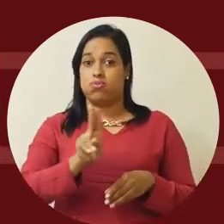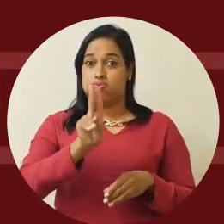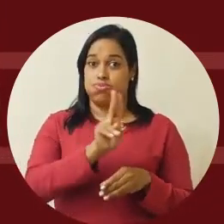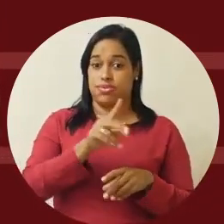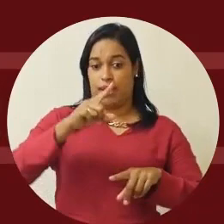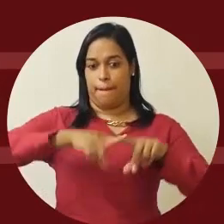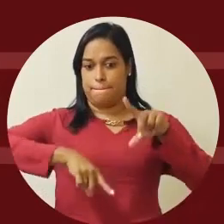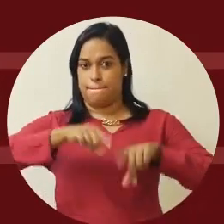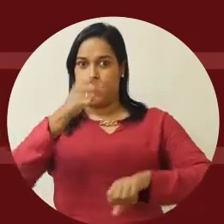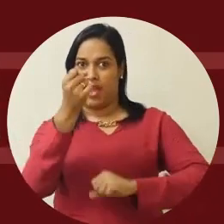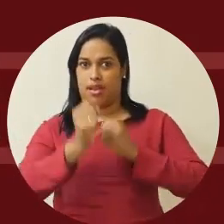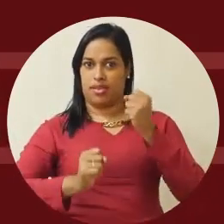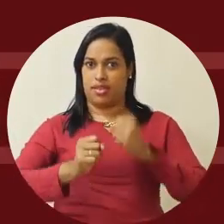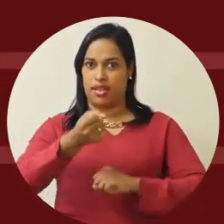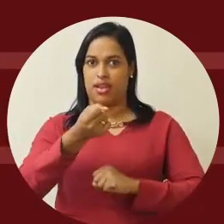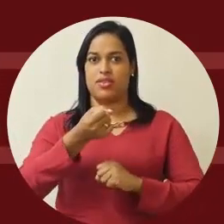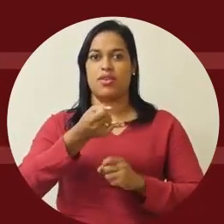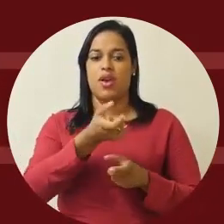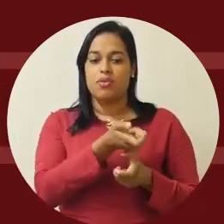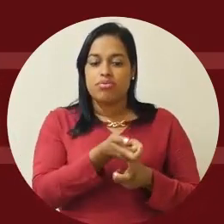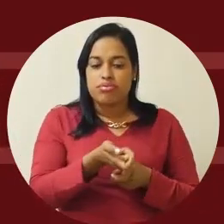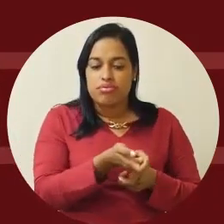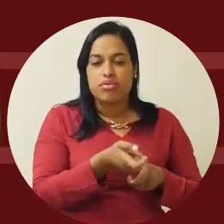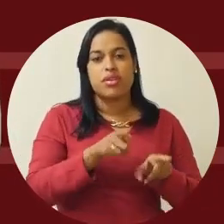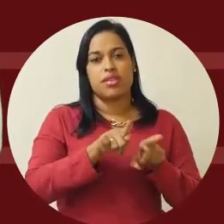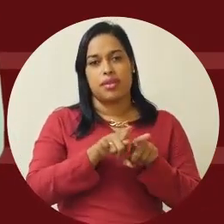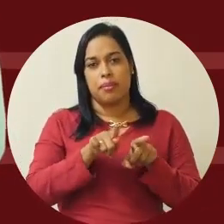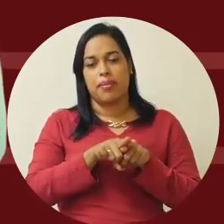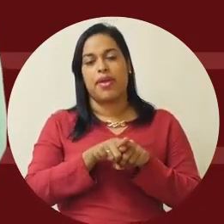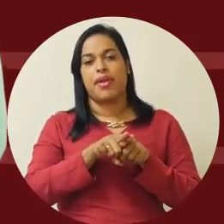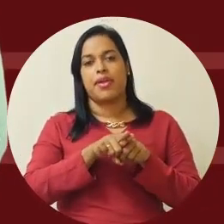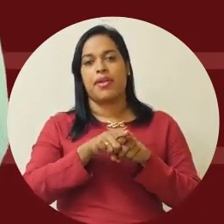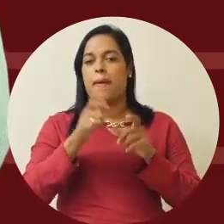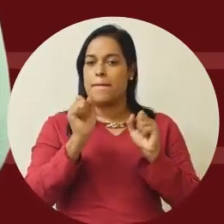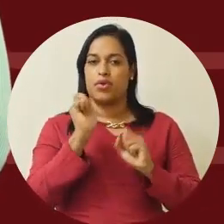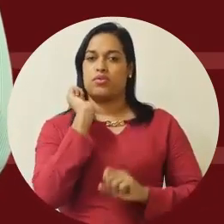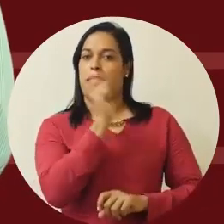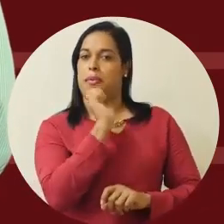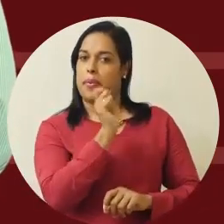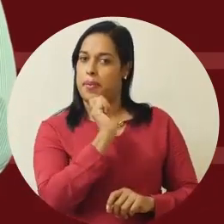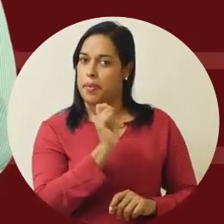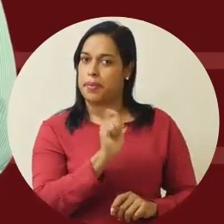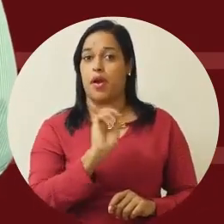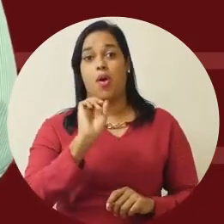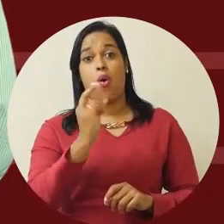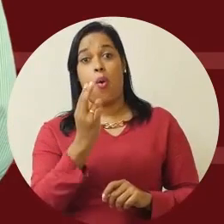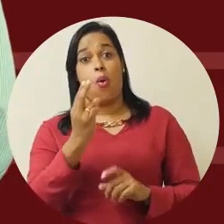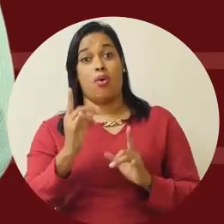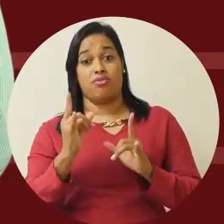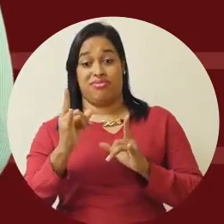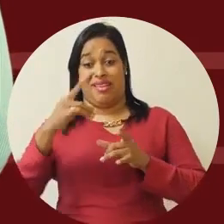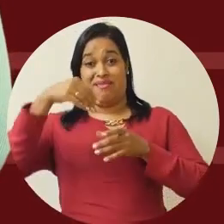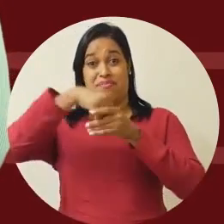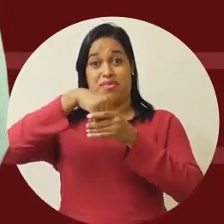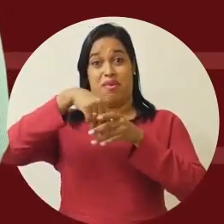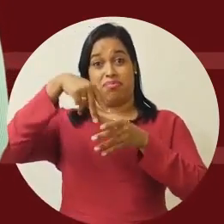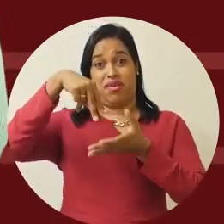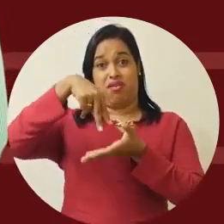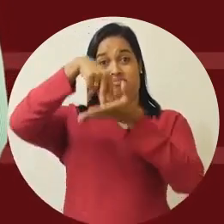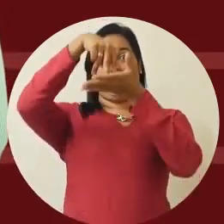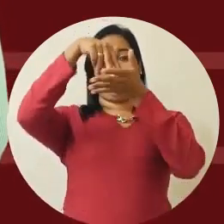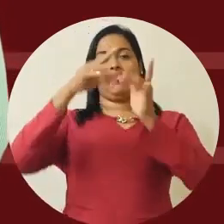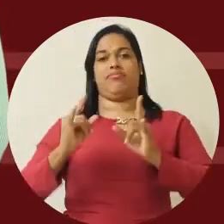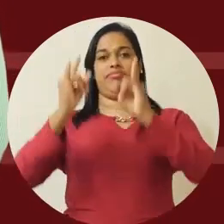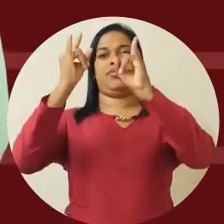elementos como carretas elas podem estar dependurados em equipamentos elas podem